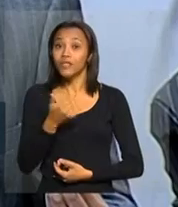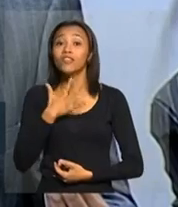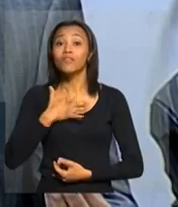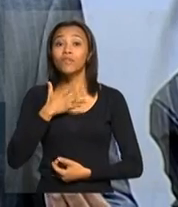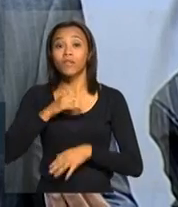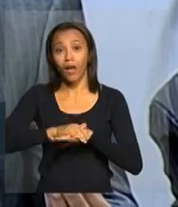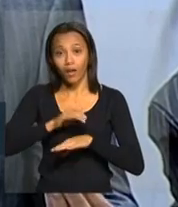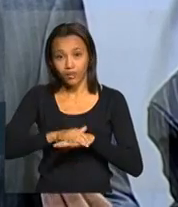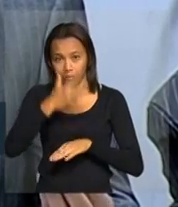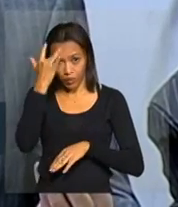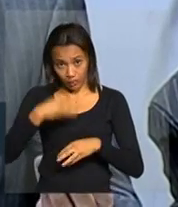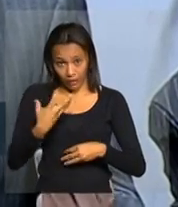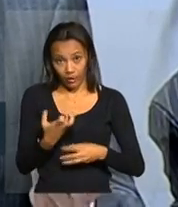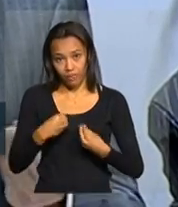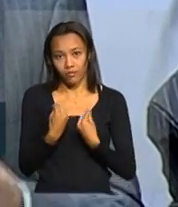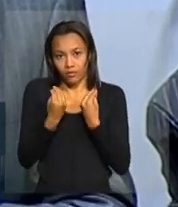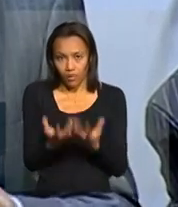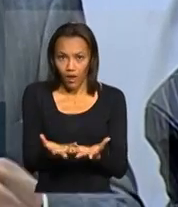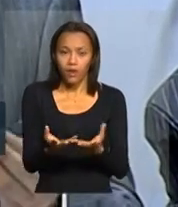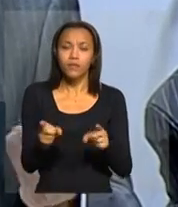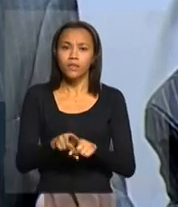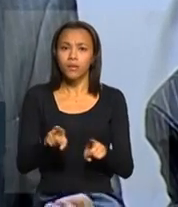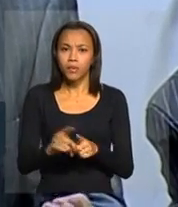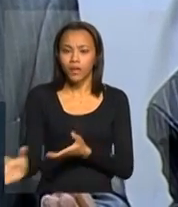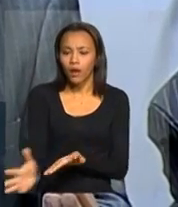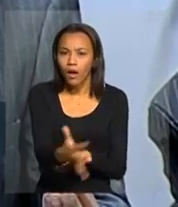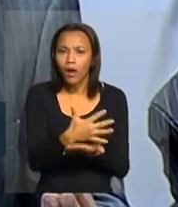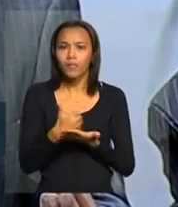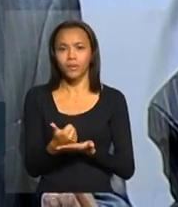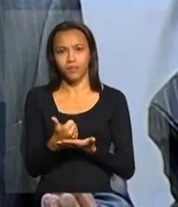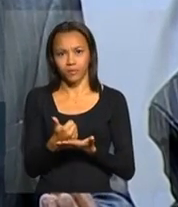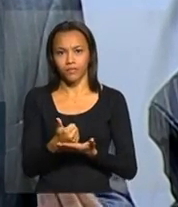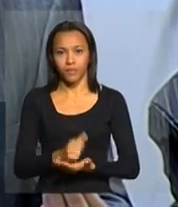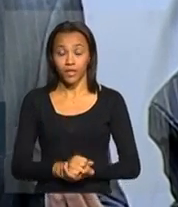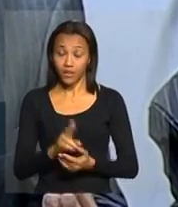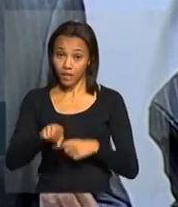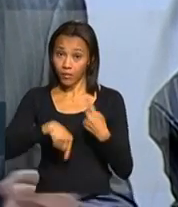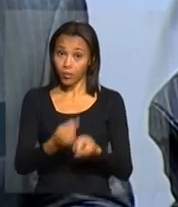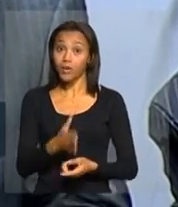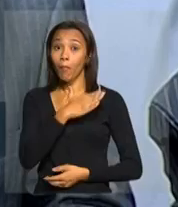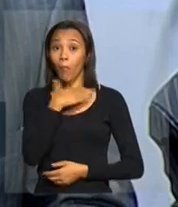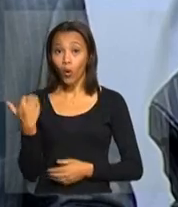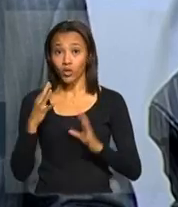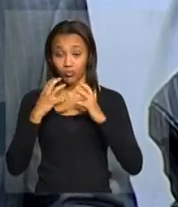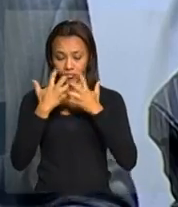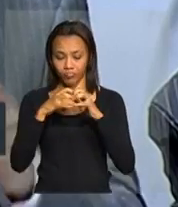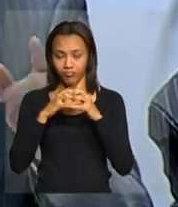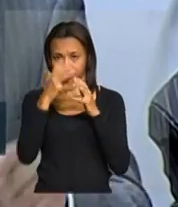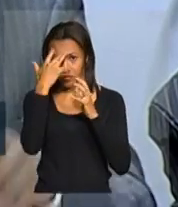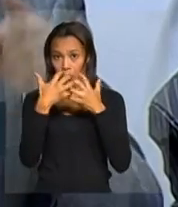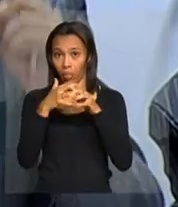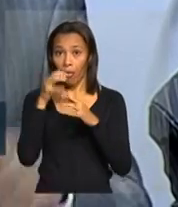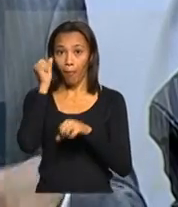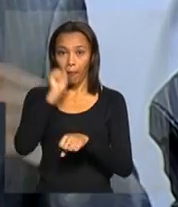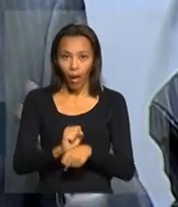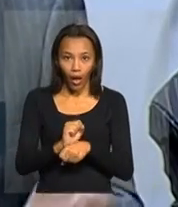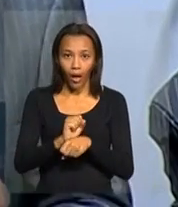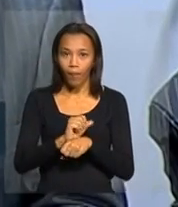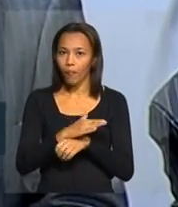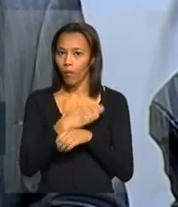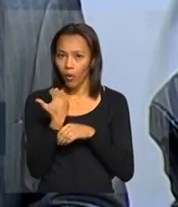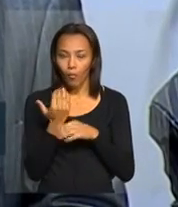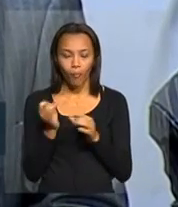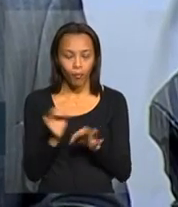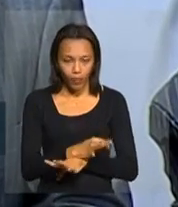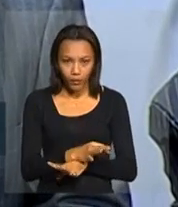desejo de ser doador, né, e da captação, mas do evento óbito, né, do evento da morte encefálica. Então, tem uma sazonalidade ao